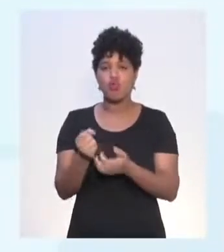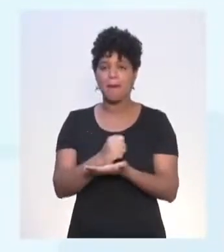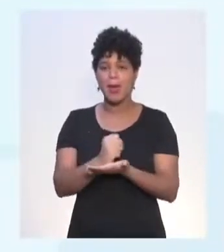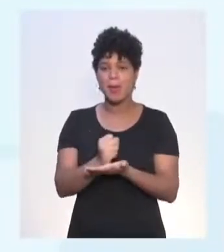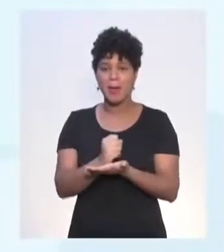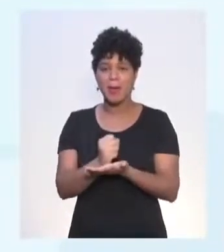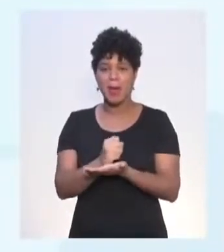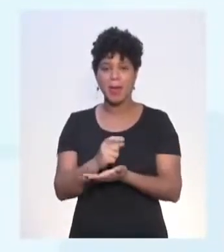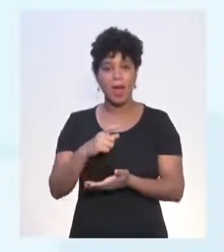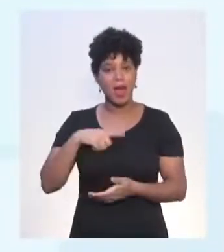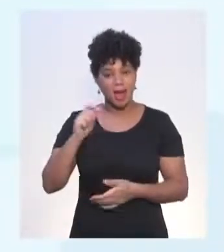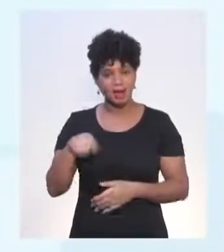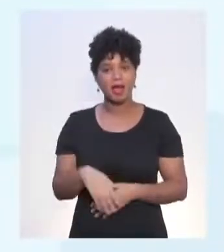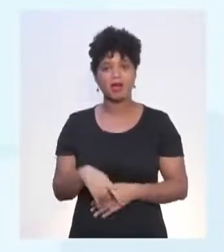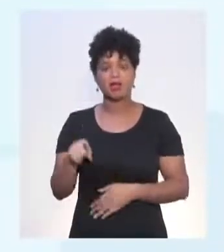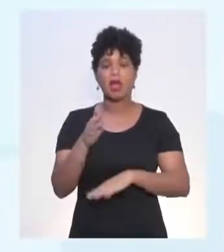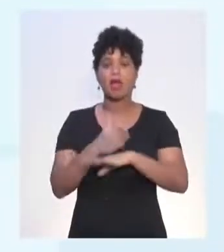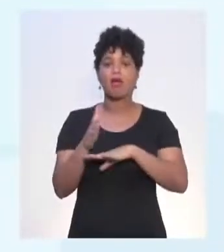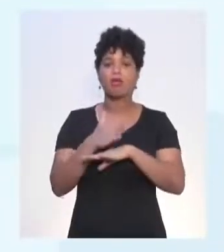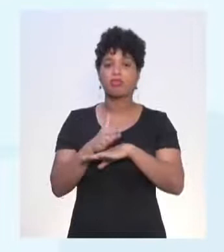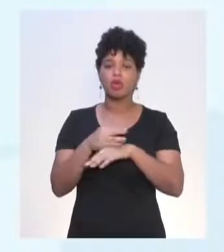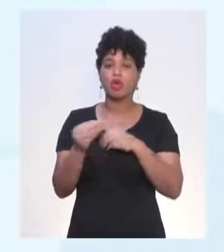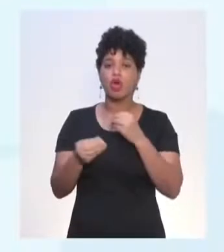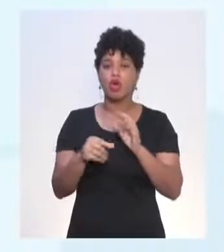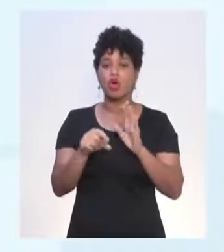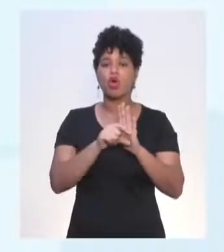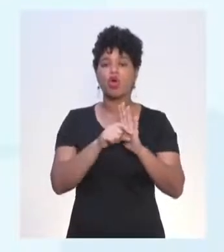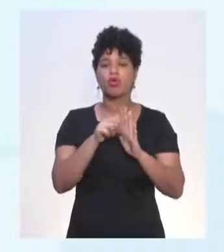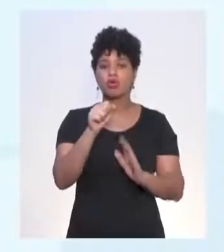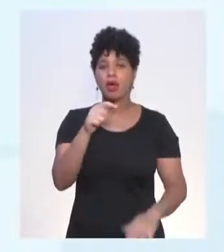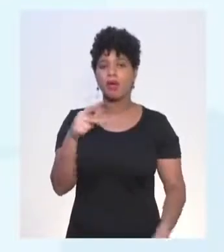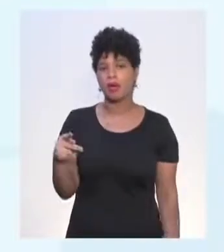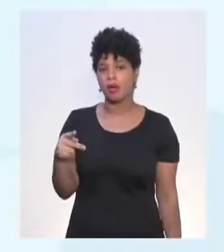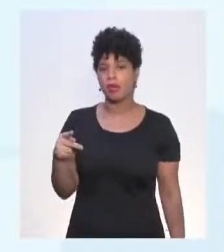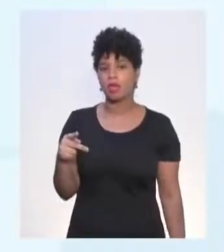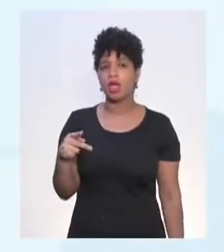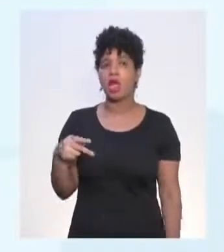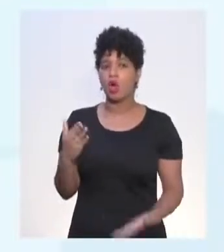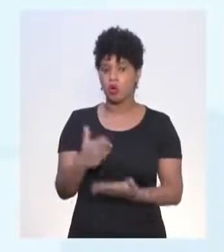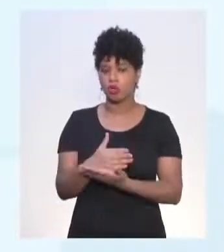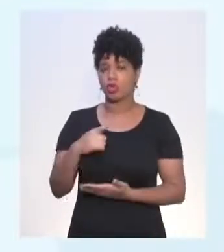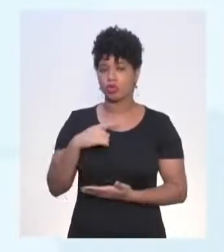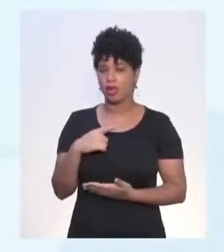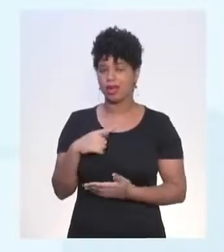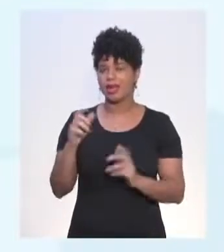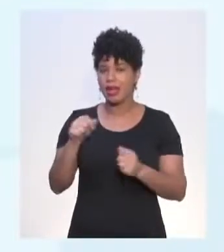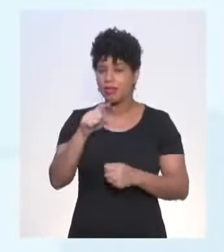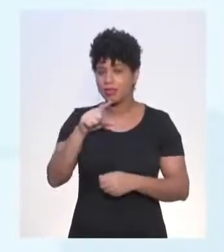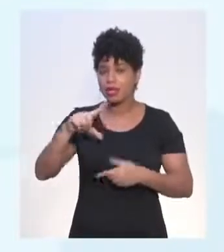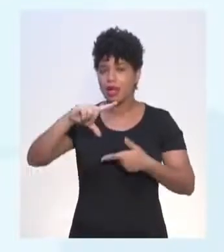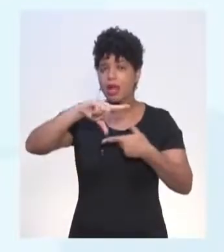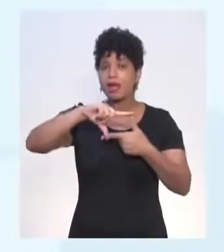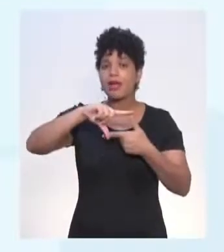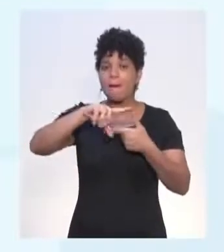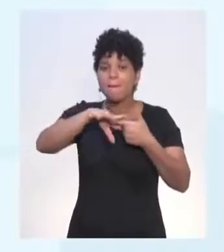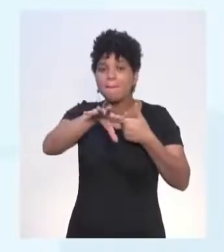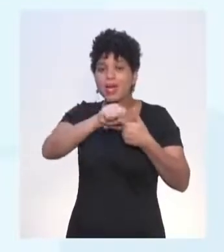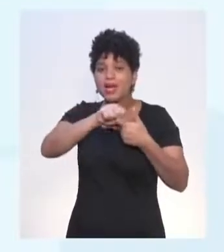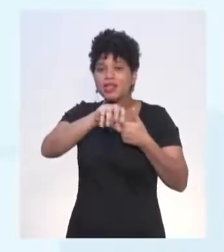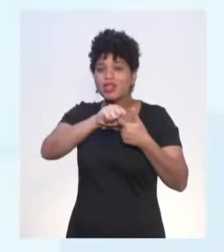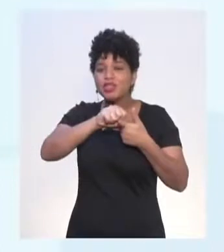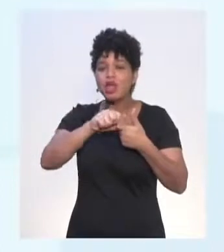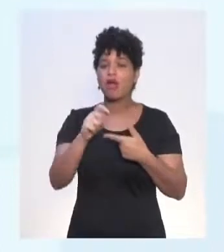falou você pode começar treinando através de aplicativos gratuitos como o hora de tirar um print da tela ou